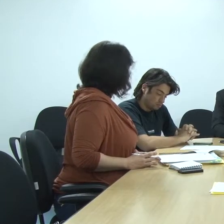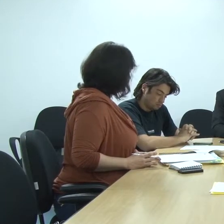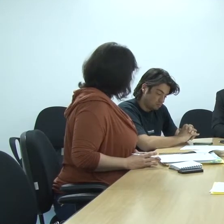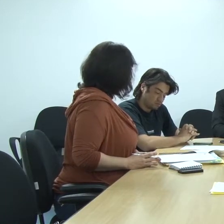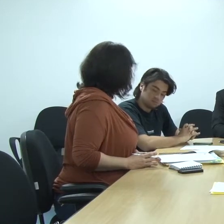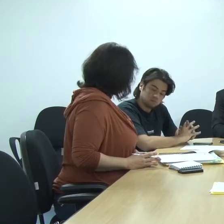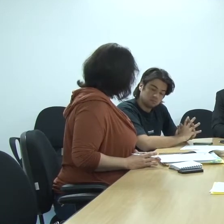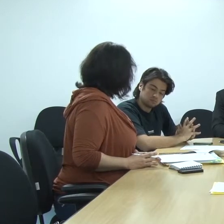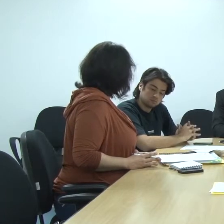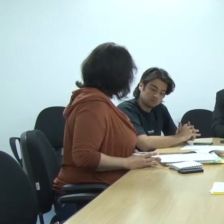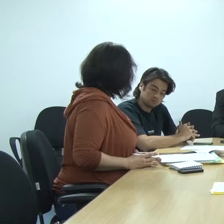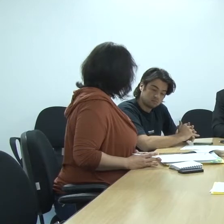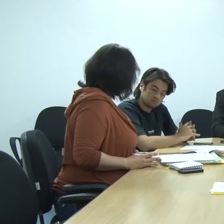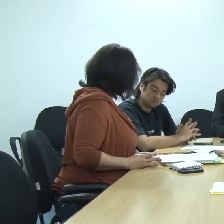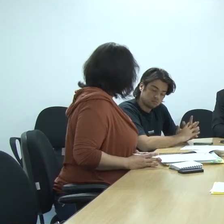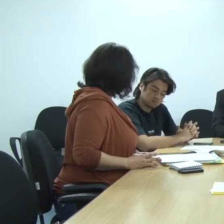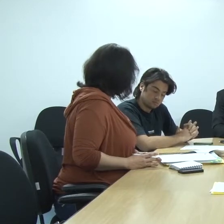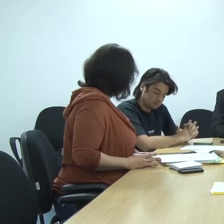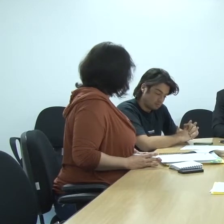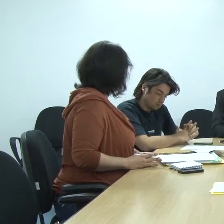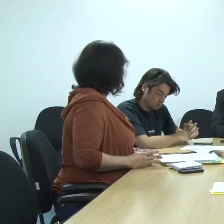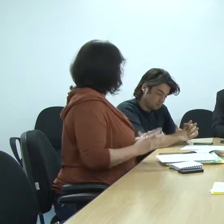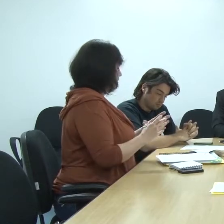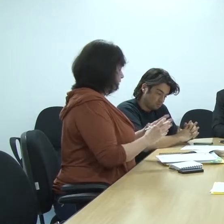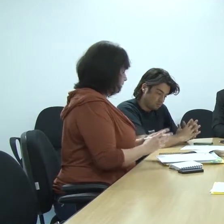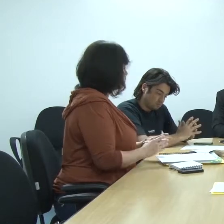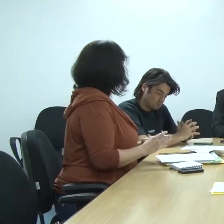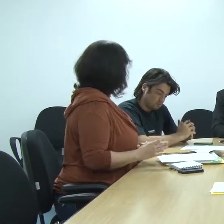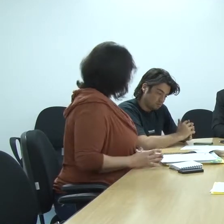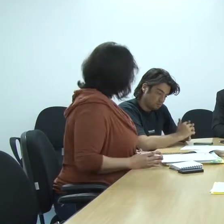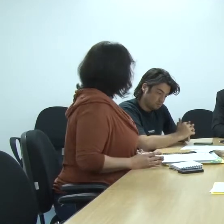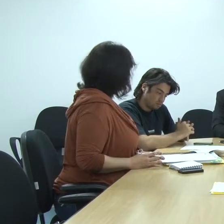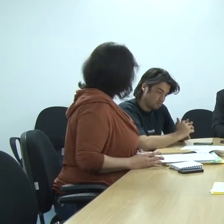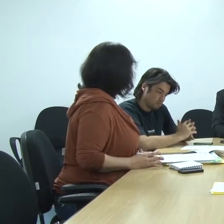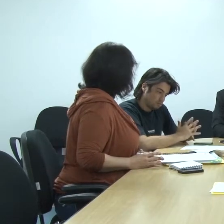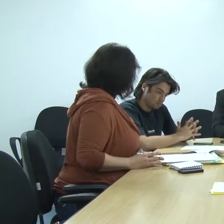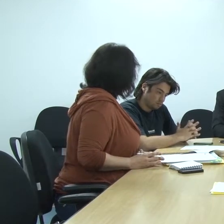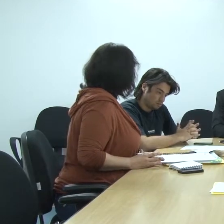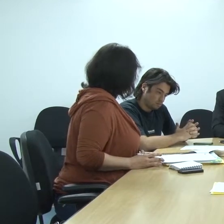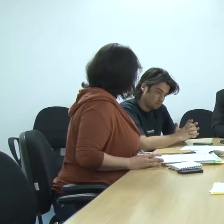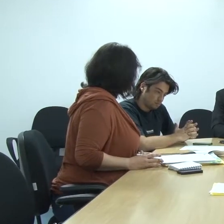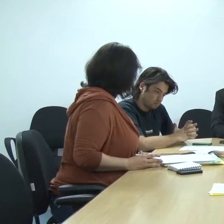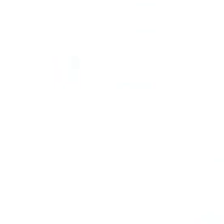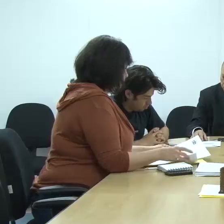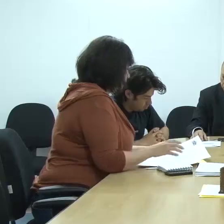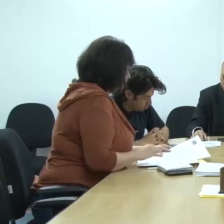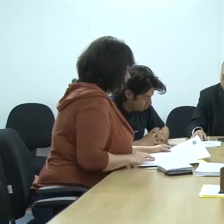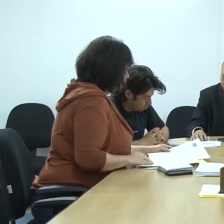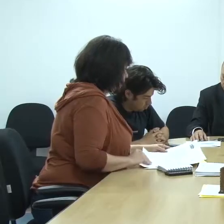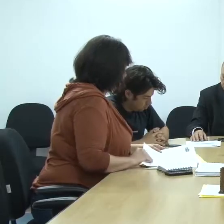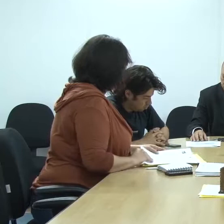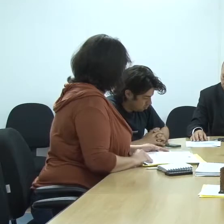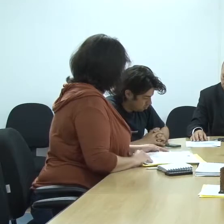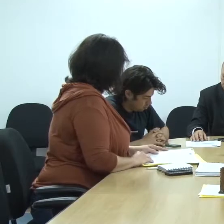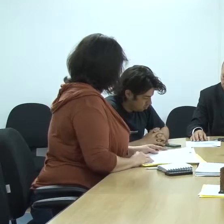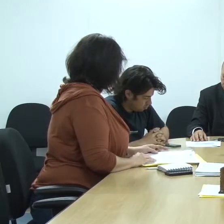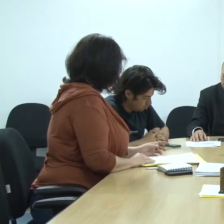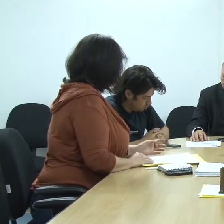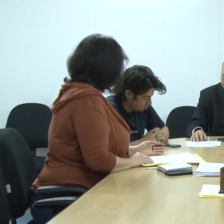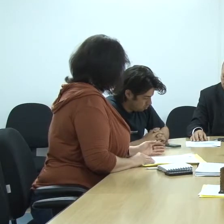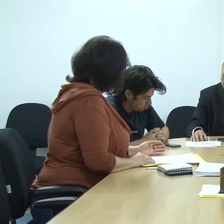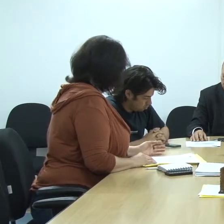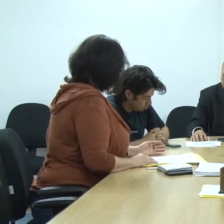aprovaram uma pequena alteração na composição, nós podemos pleitear o alto impacto. Então agora nós